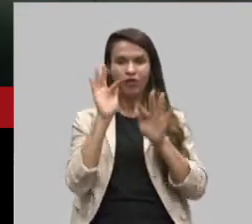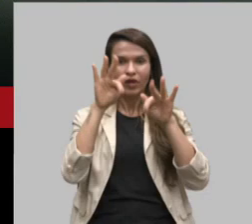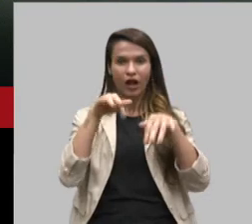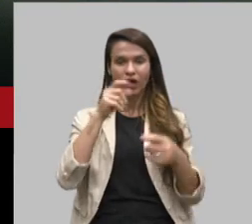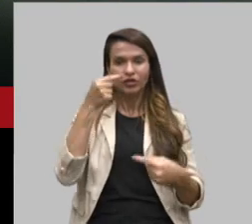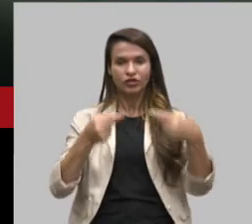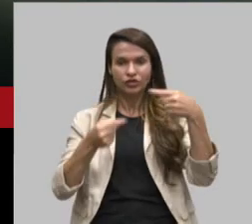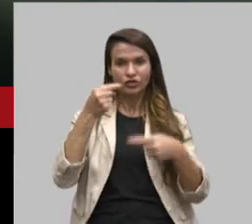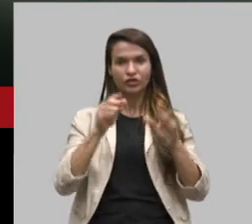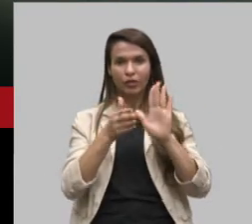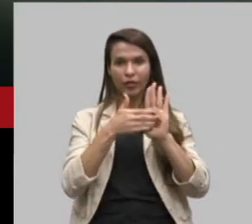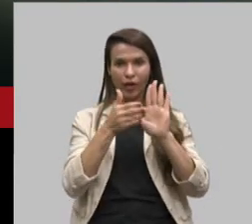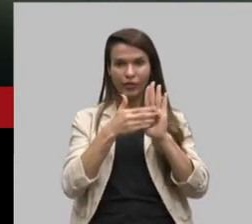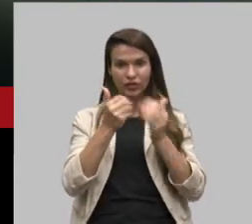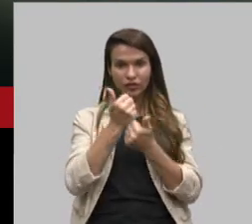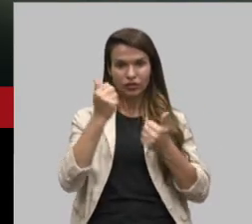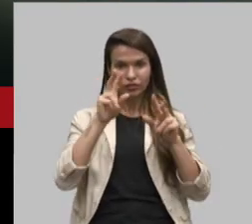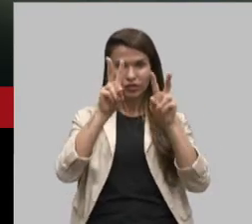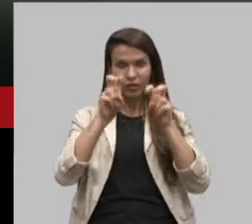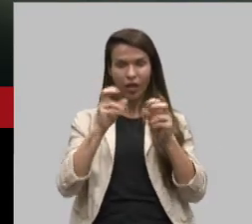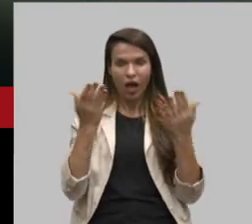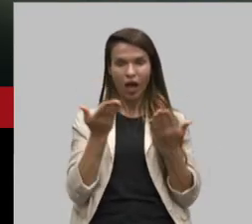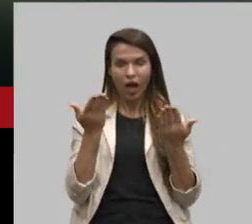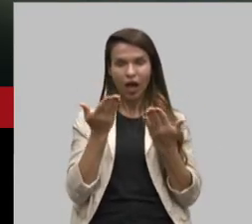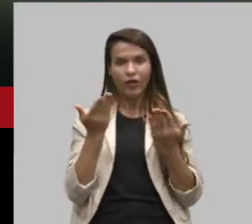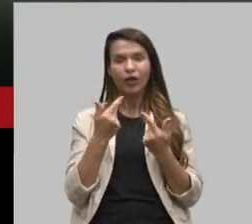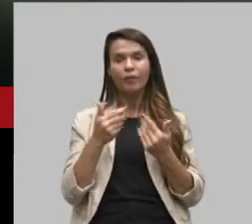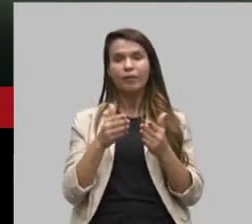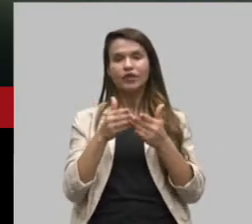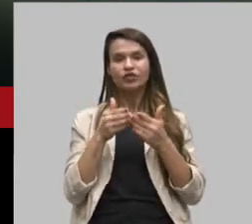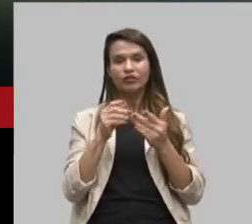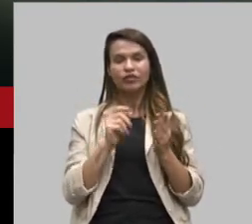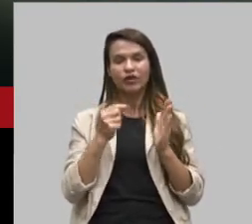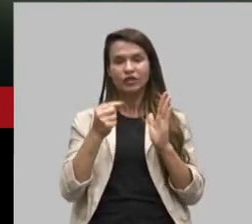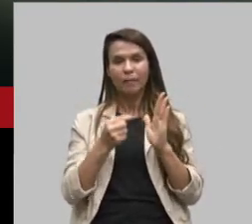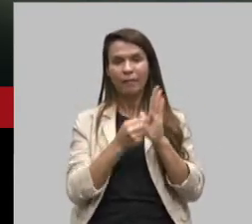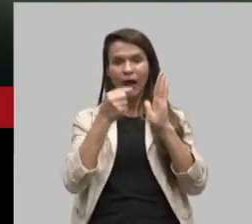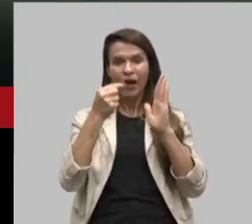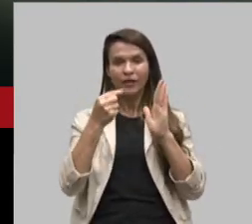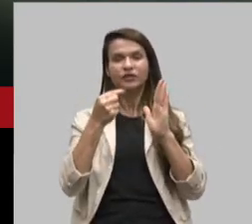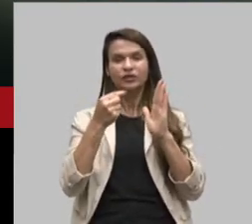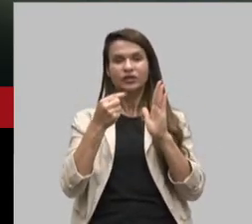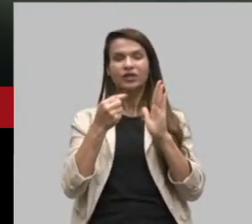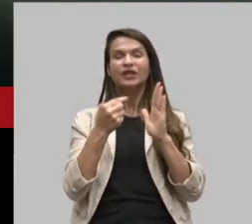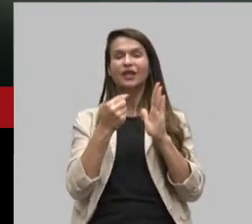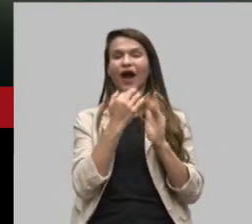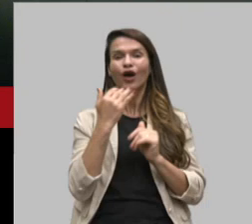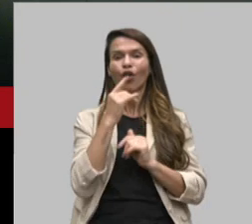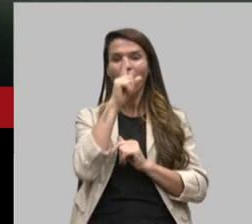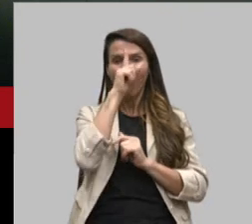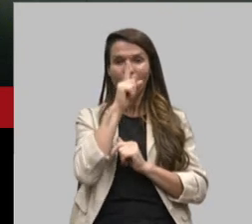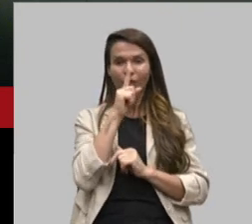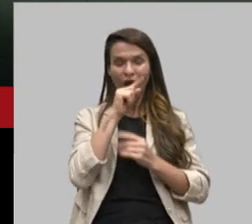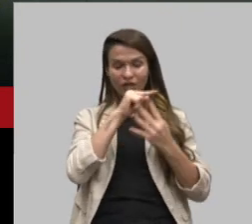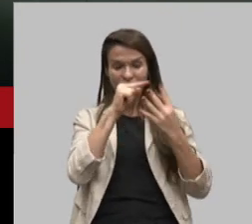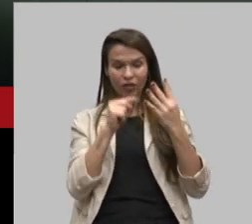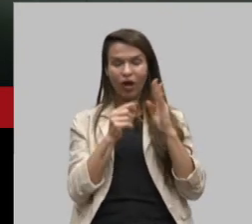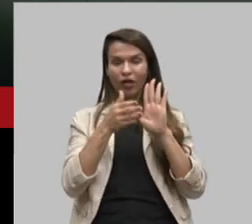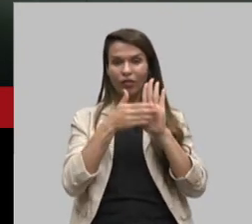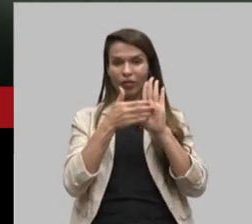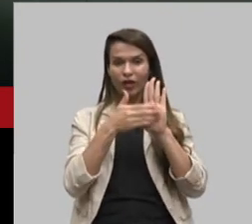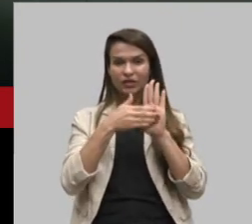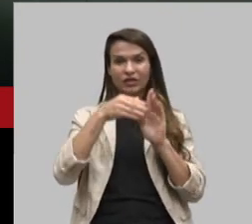propostas desse subtema nesse momento pediremos que vocês marquem no cartão da cor amarela a as quatro propostas a serem